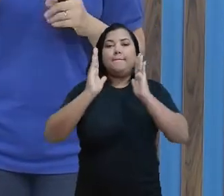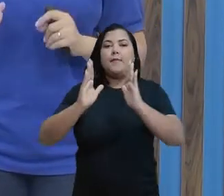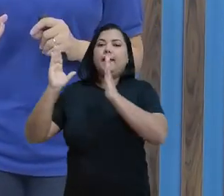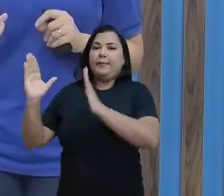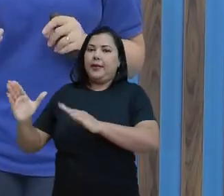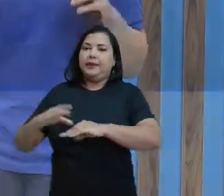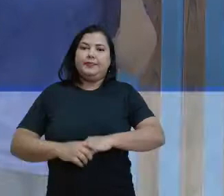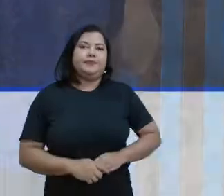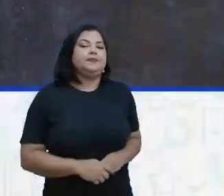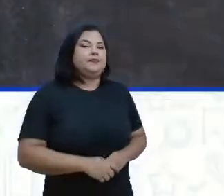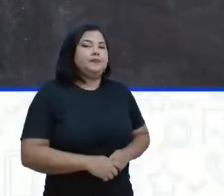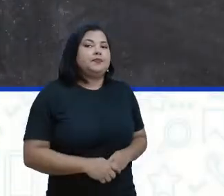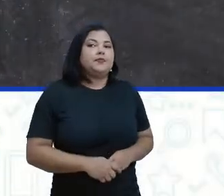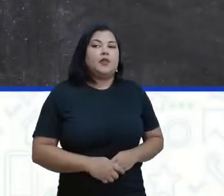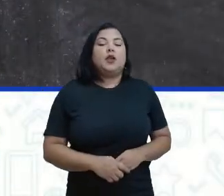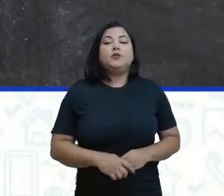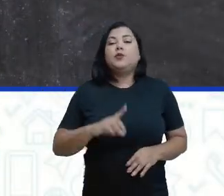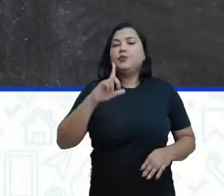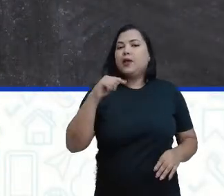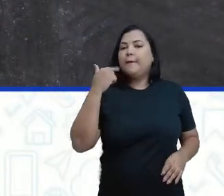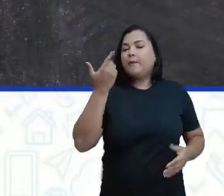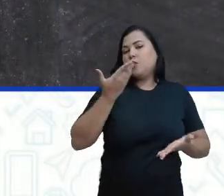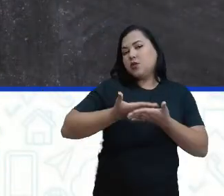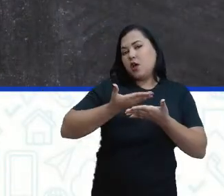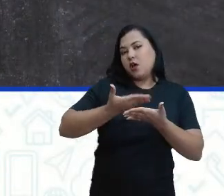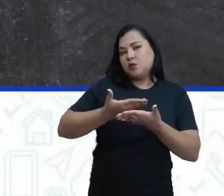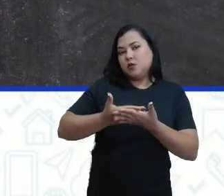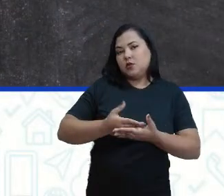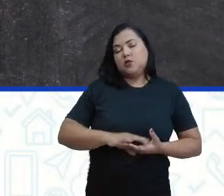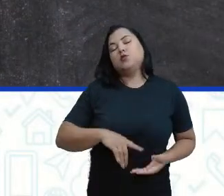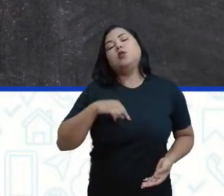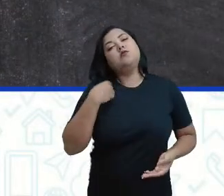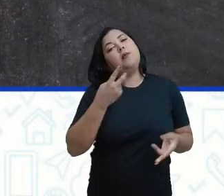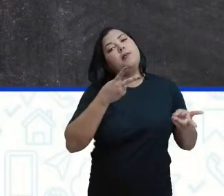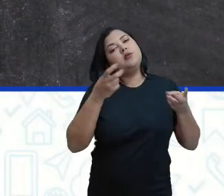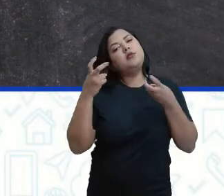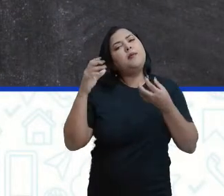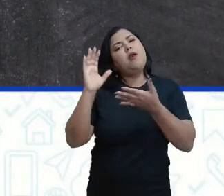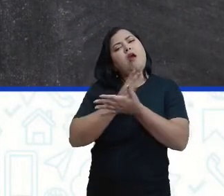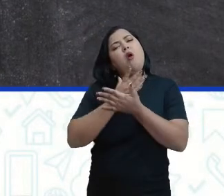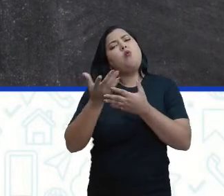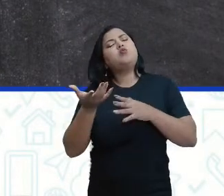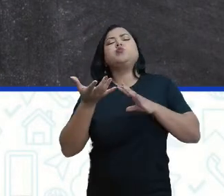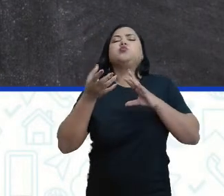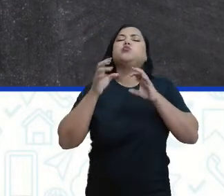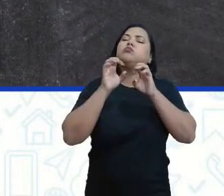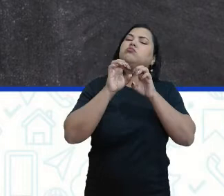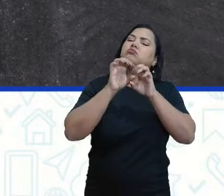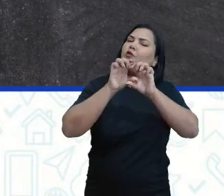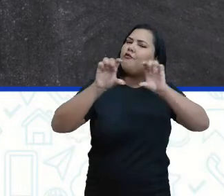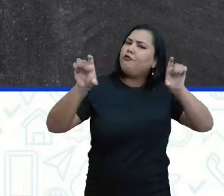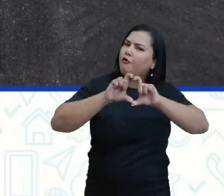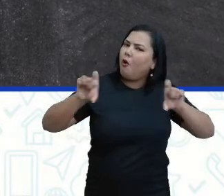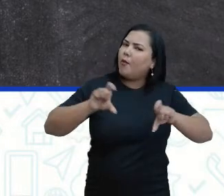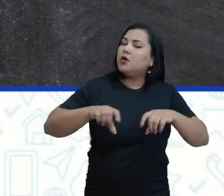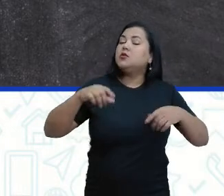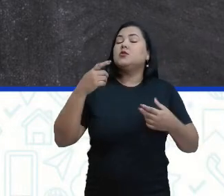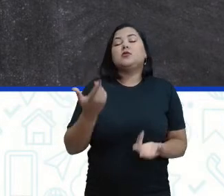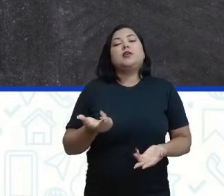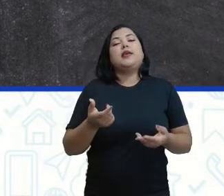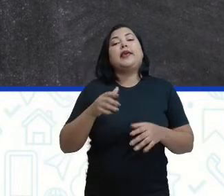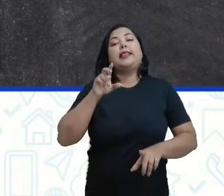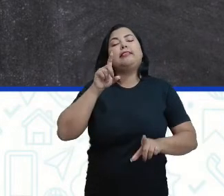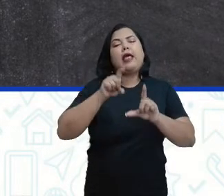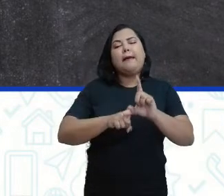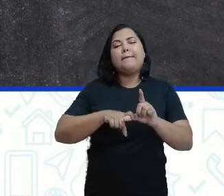vai ocupar. Mais na frente, nas aulas seguintes, a gente vai ver algumas fórmulas, algumas resoluções que vão depender